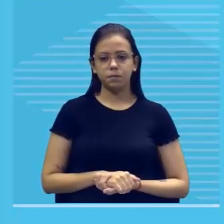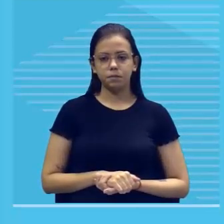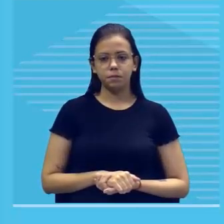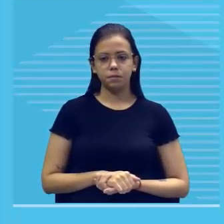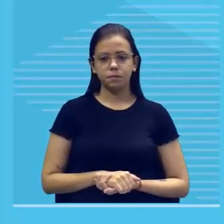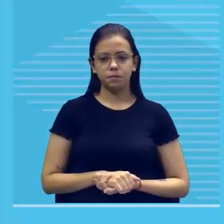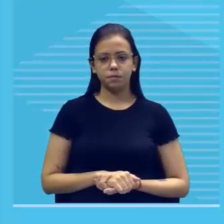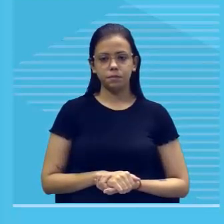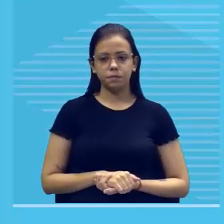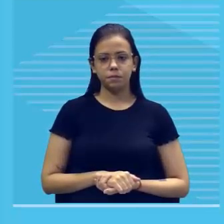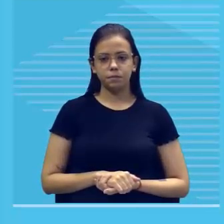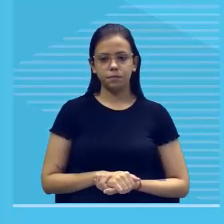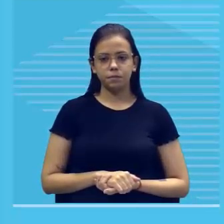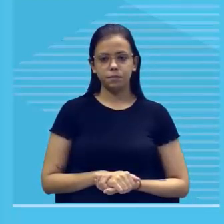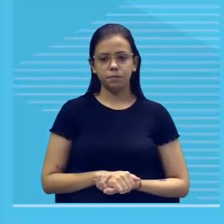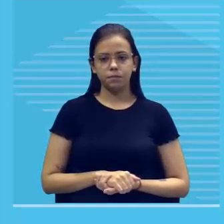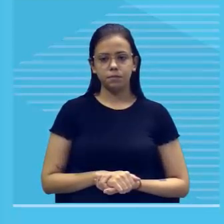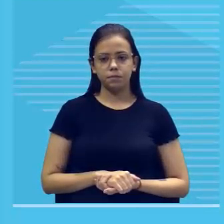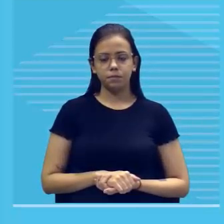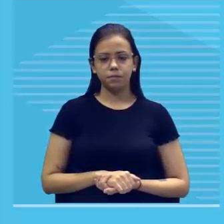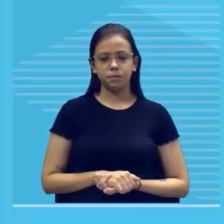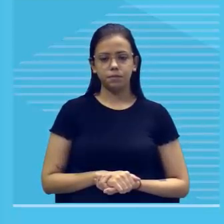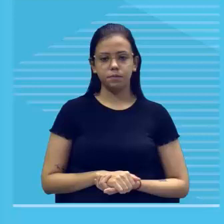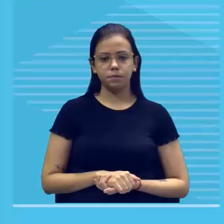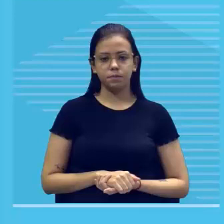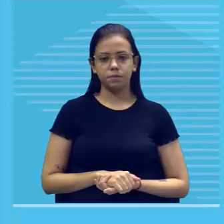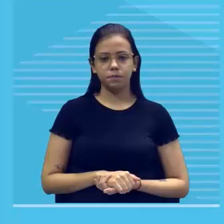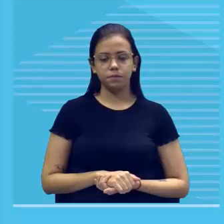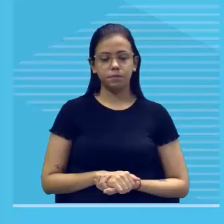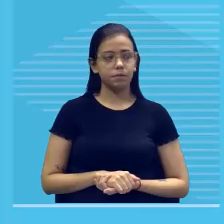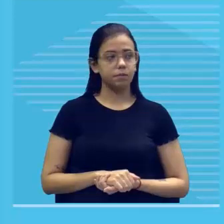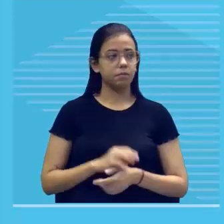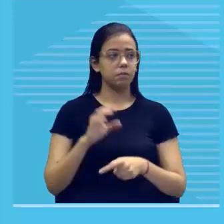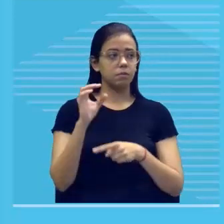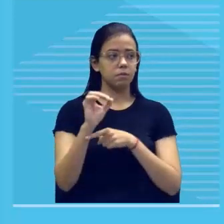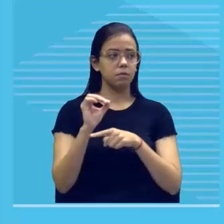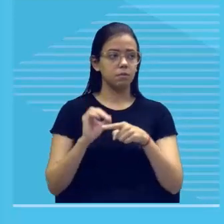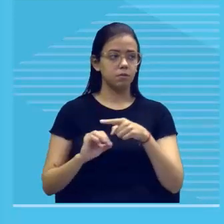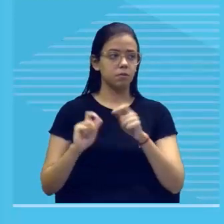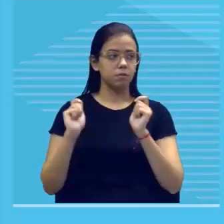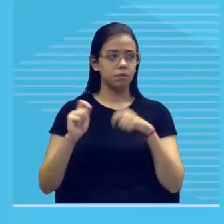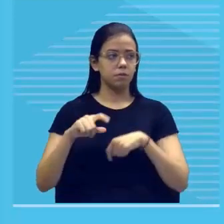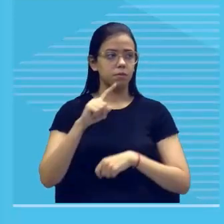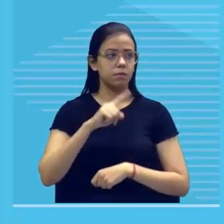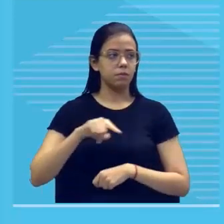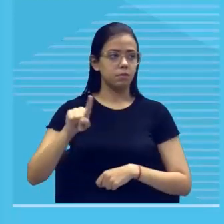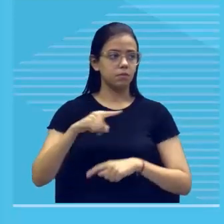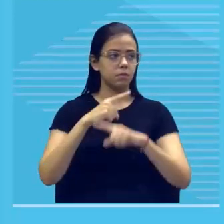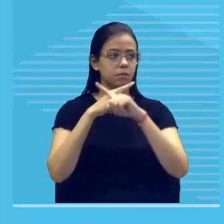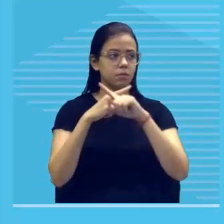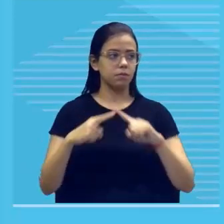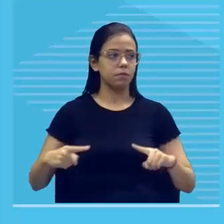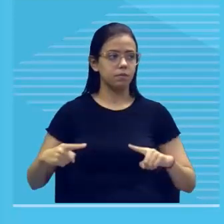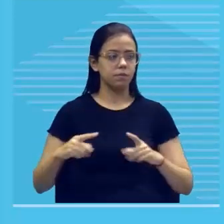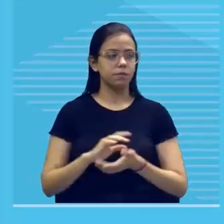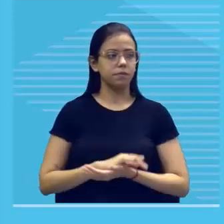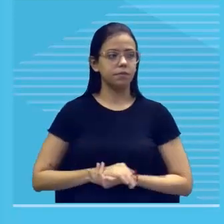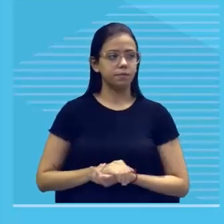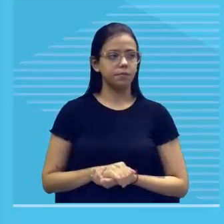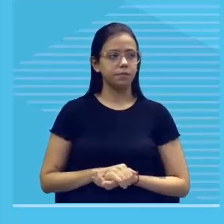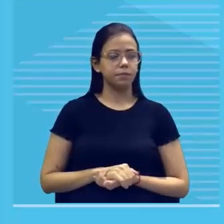Esse é o 0110 né Tá vendo aí pai ok tchau tchau tá onde